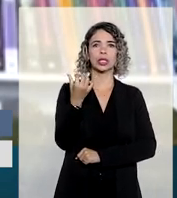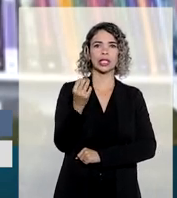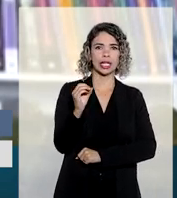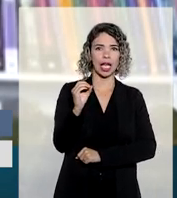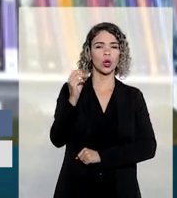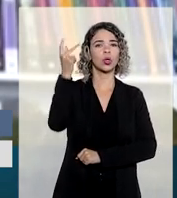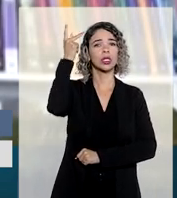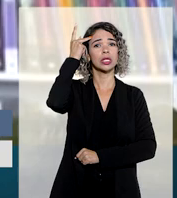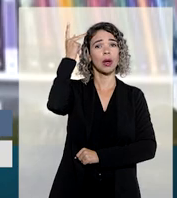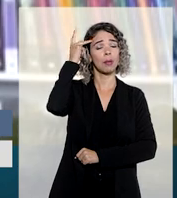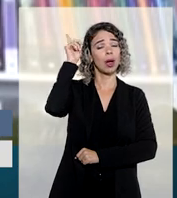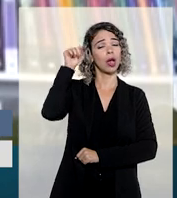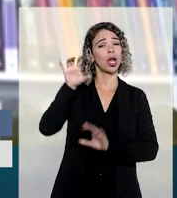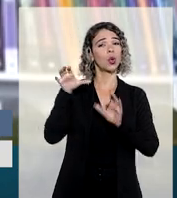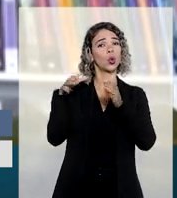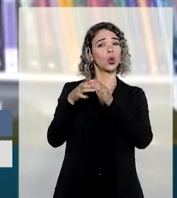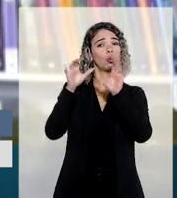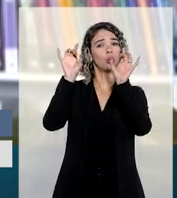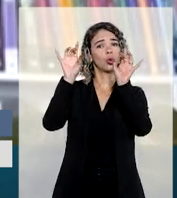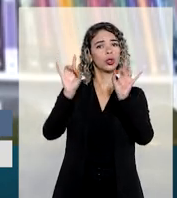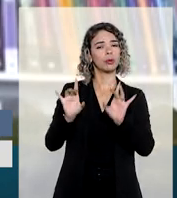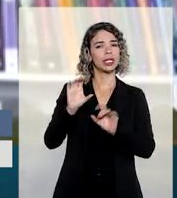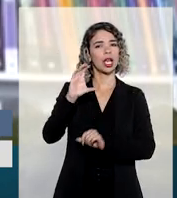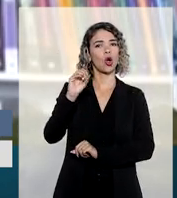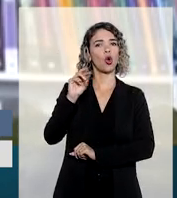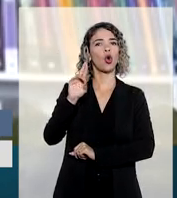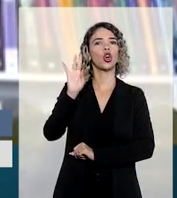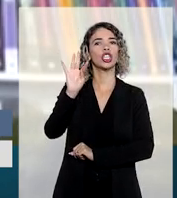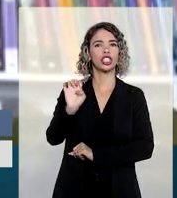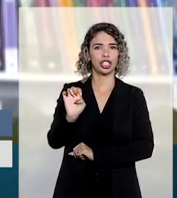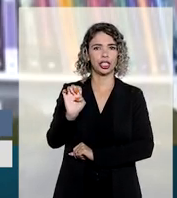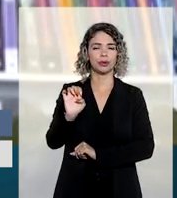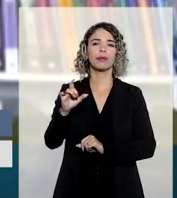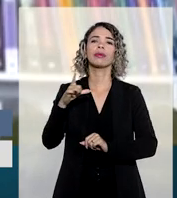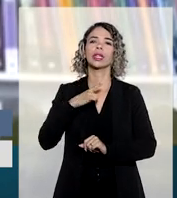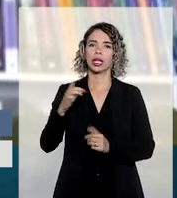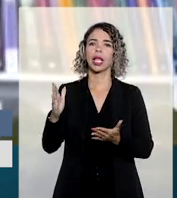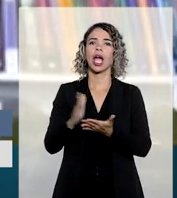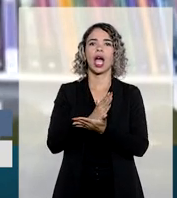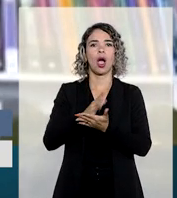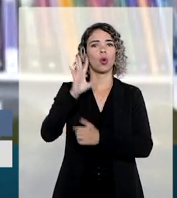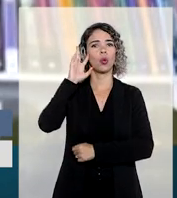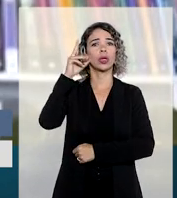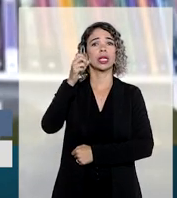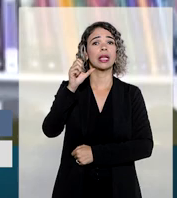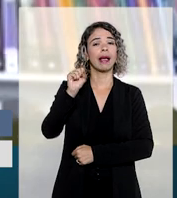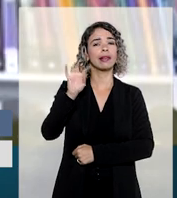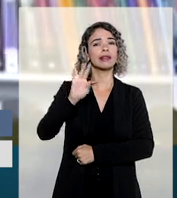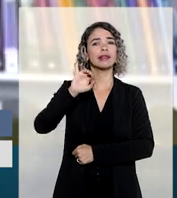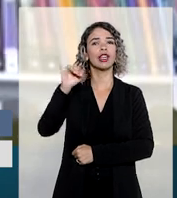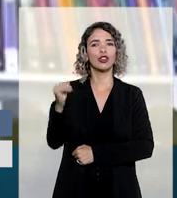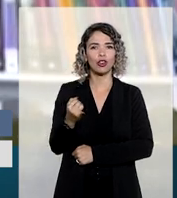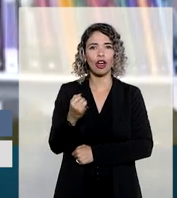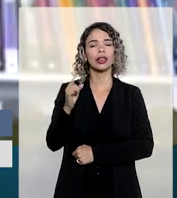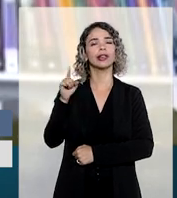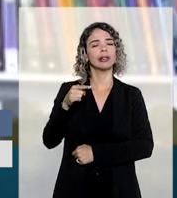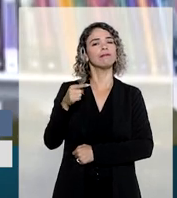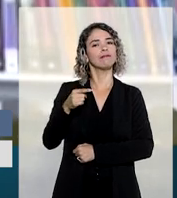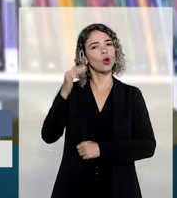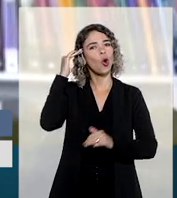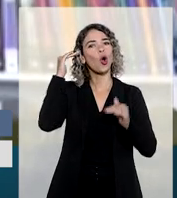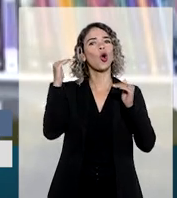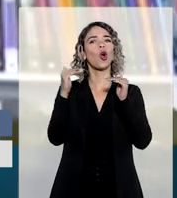2216810 de São Paulo, e é uma decisão da Corte Especial, tá? E existem algumas decisões do STJ também, por fim, que ressalvam